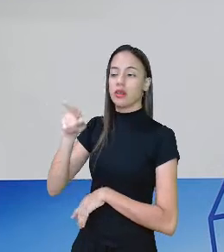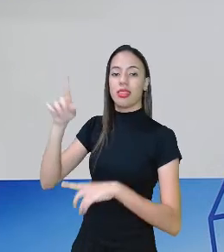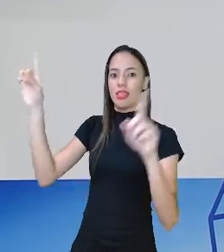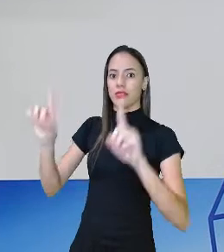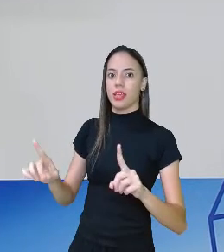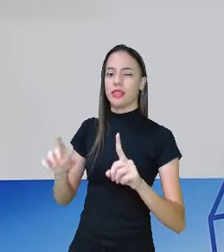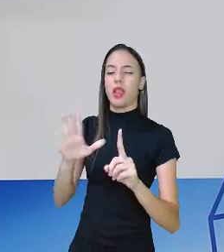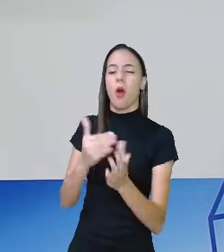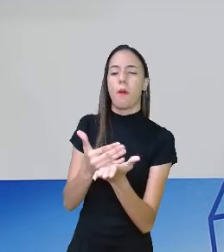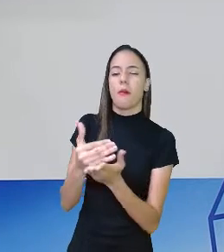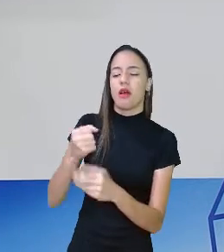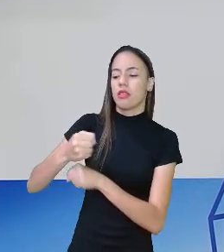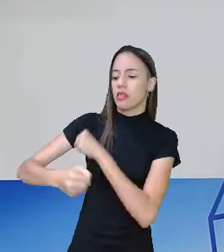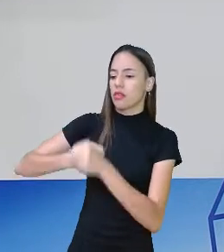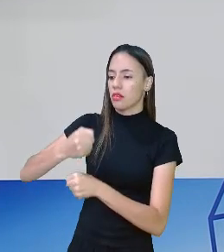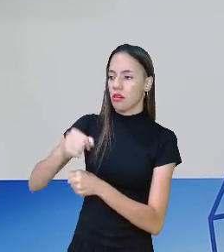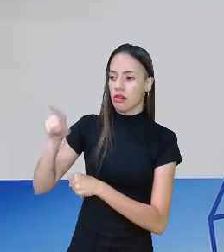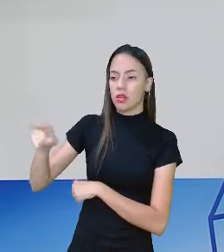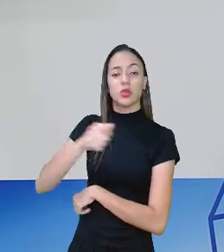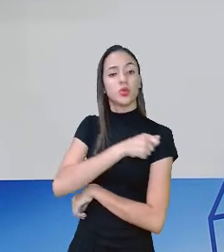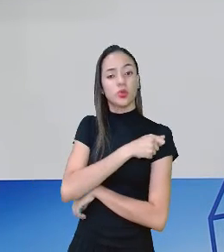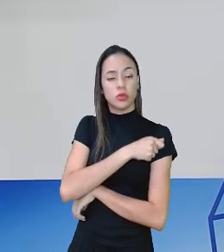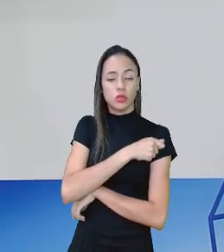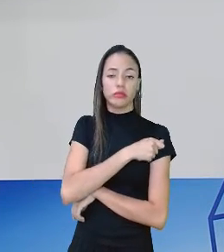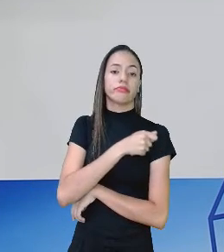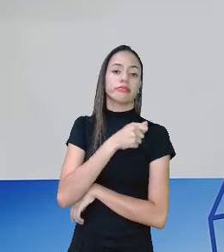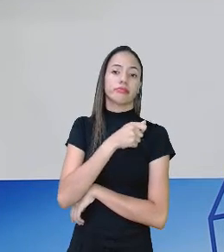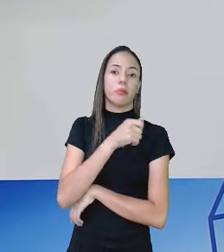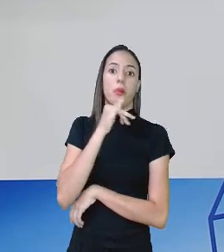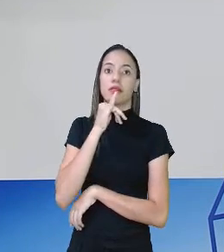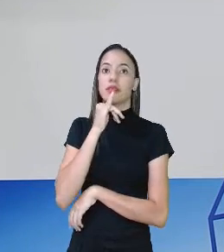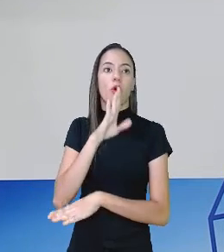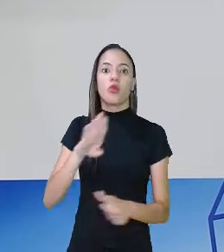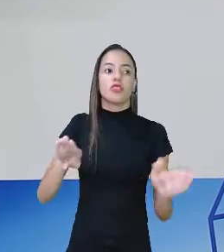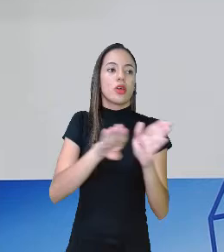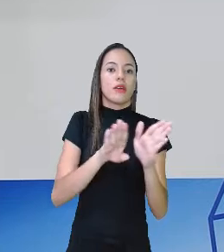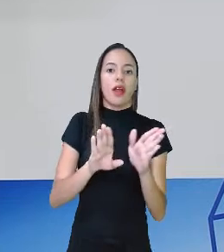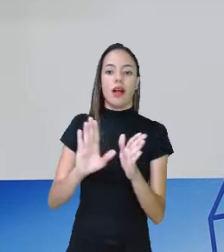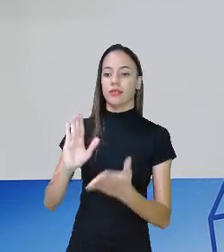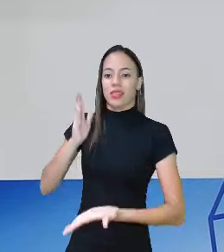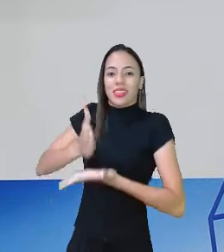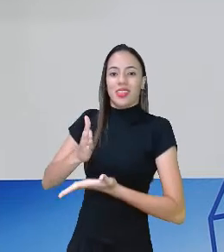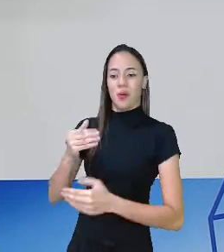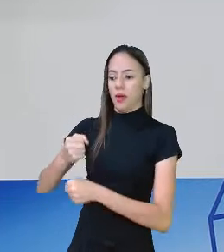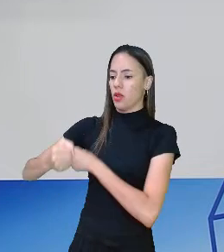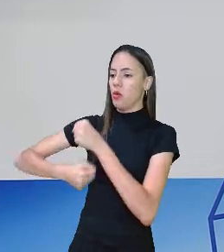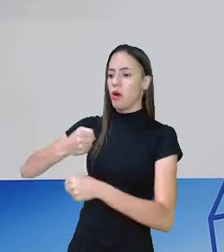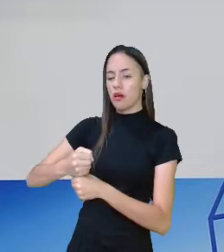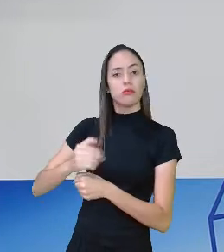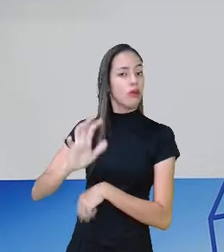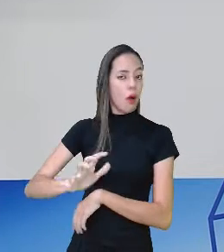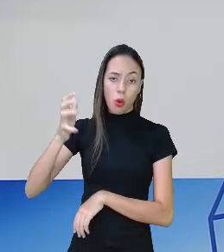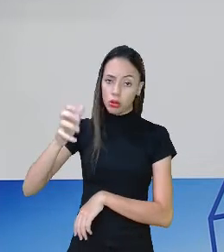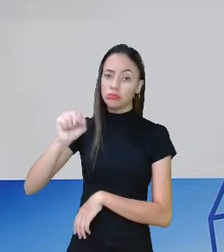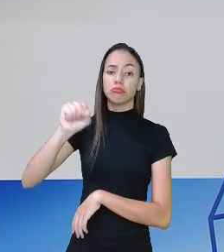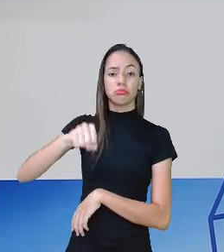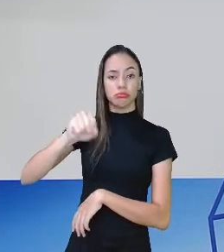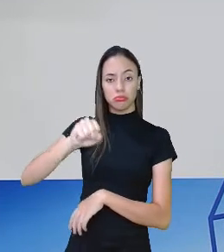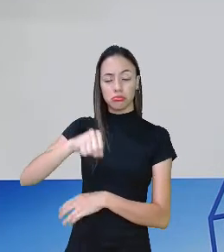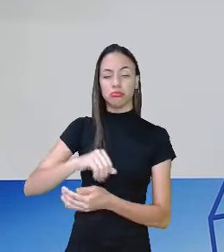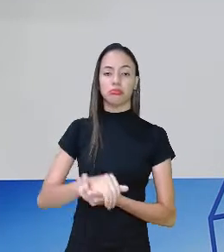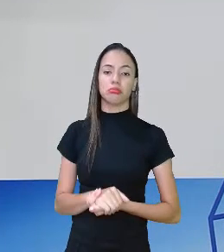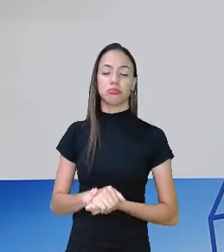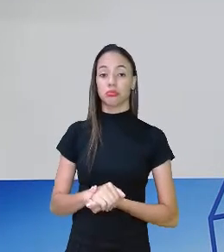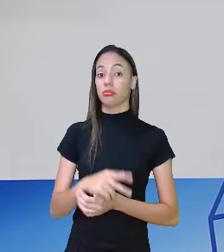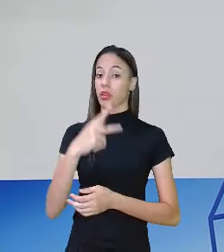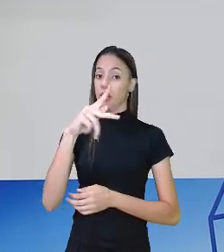esses estudantes podem também ter e chegar no meio do ano. Pode sim acontecer. Então, que a